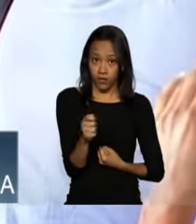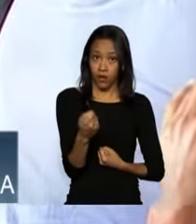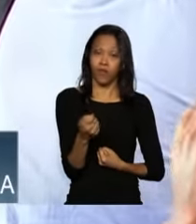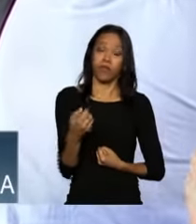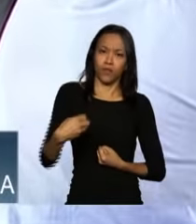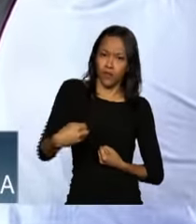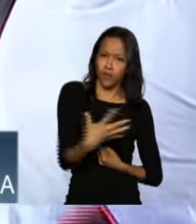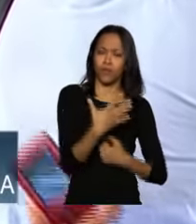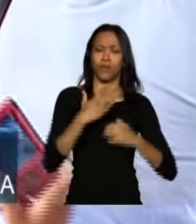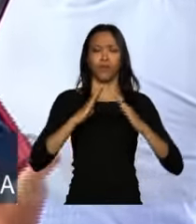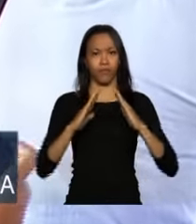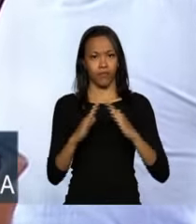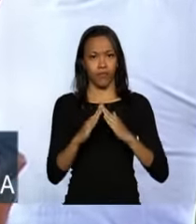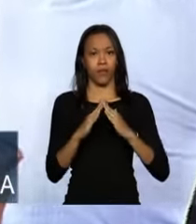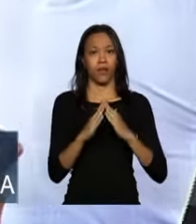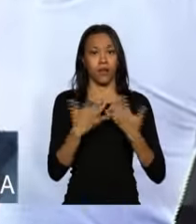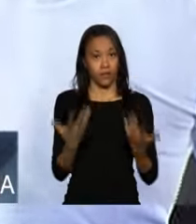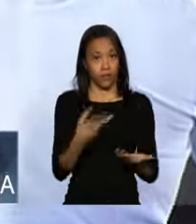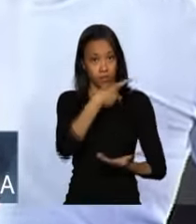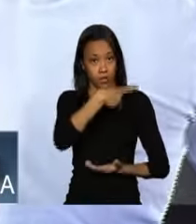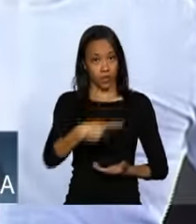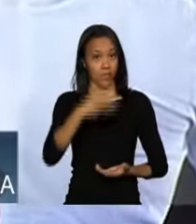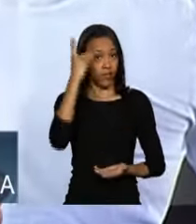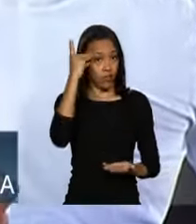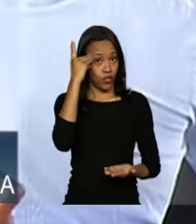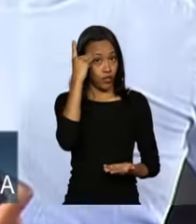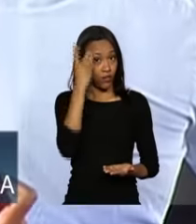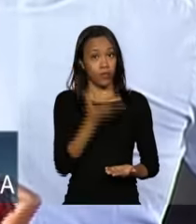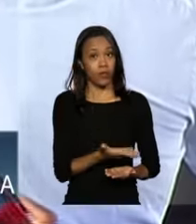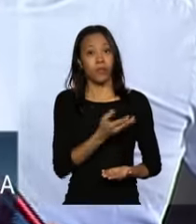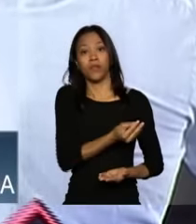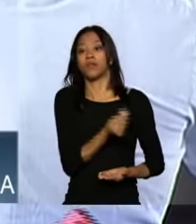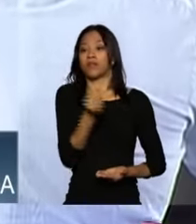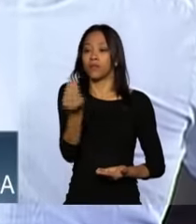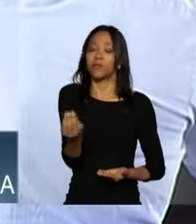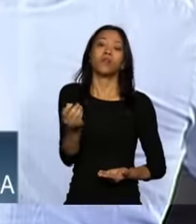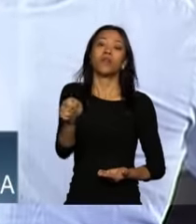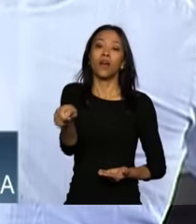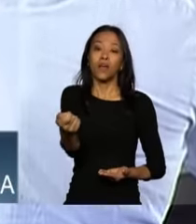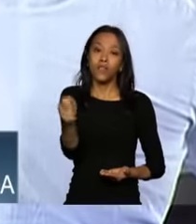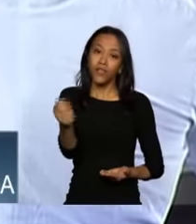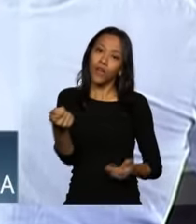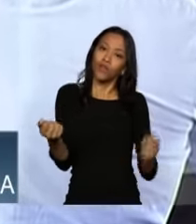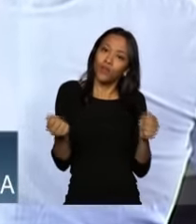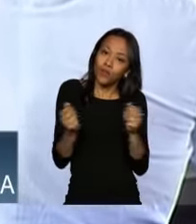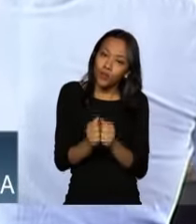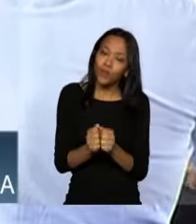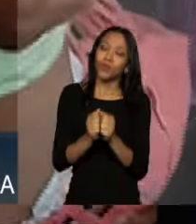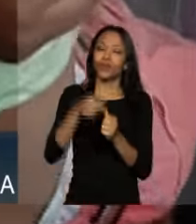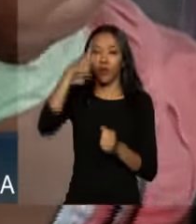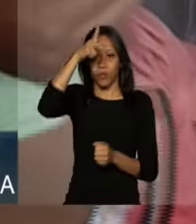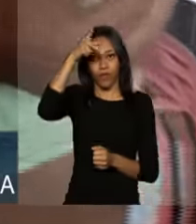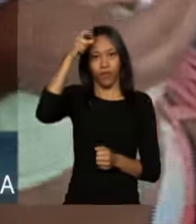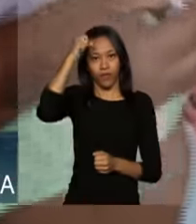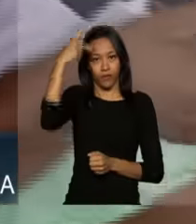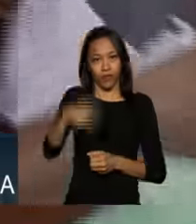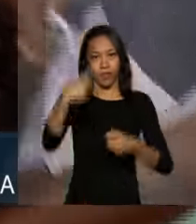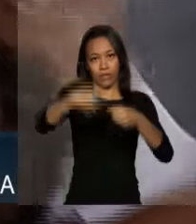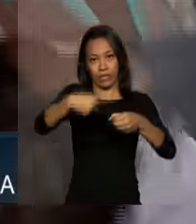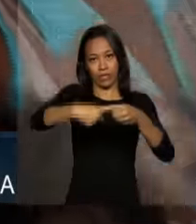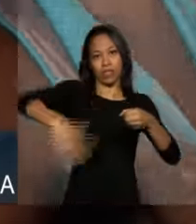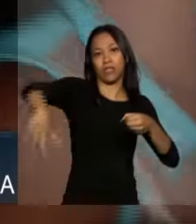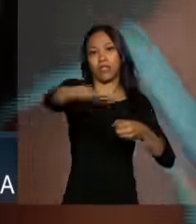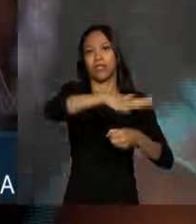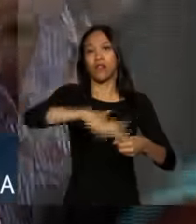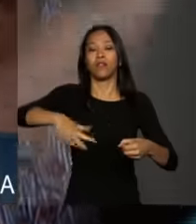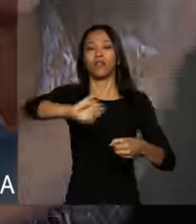recebe a chave da nova casa. Presidenta Dilma Rousseff entregando as chaves ao lado do prefeito de Juazeiro, Isaac